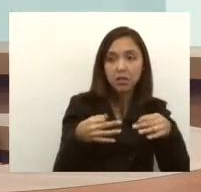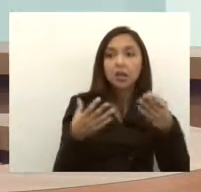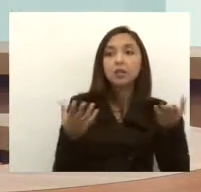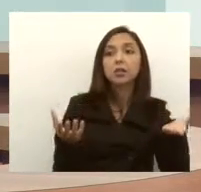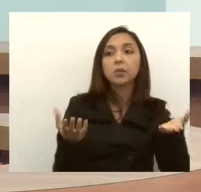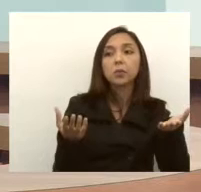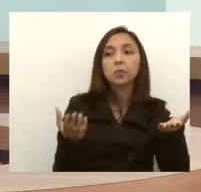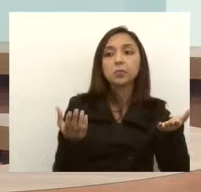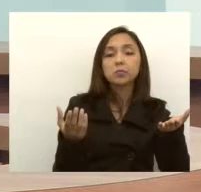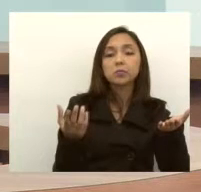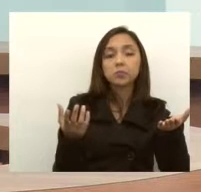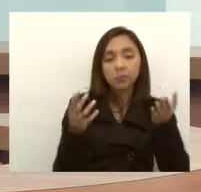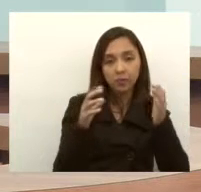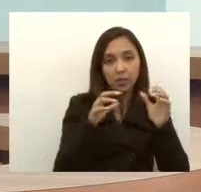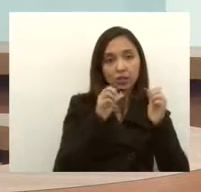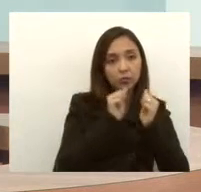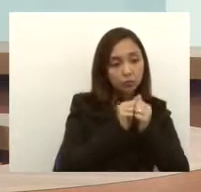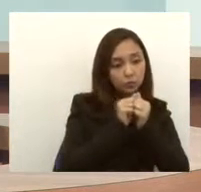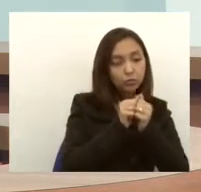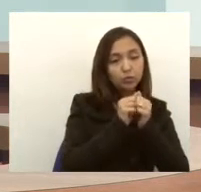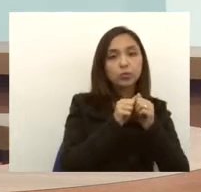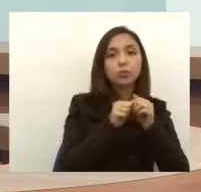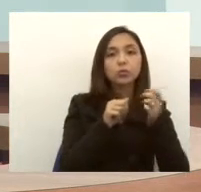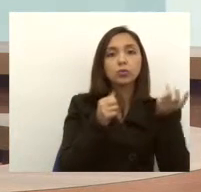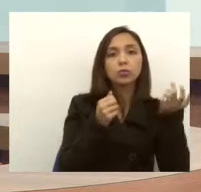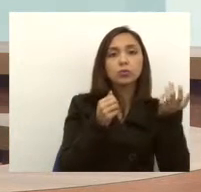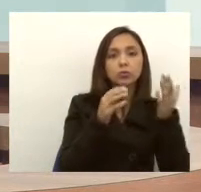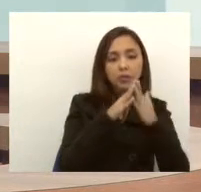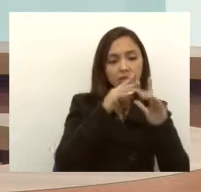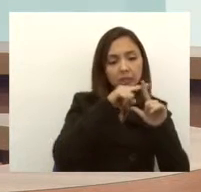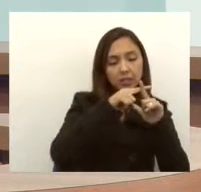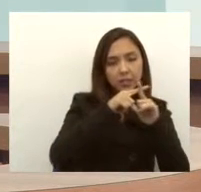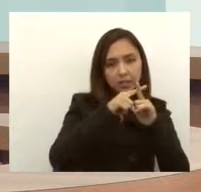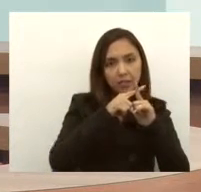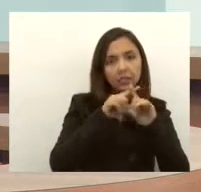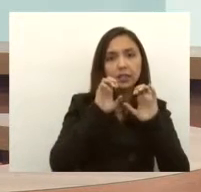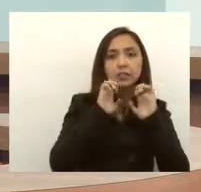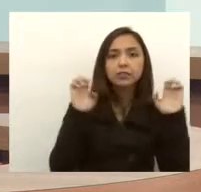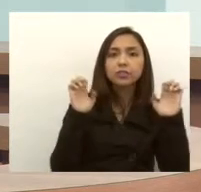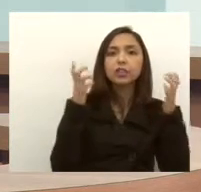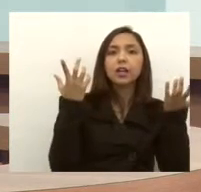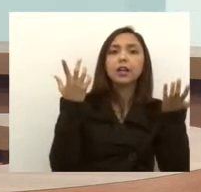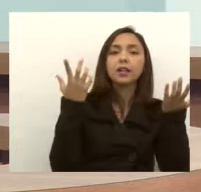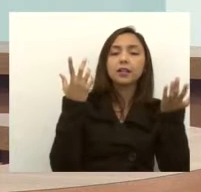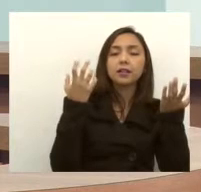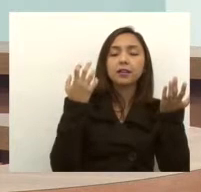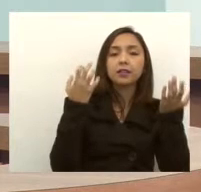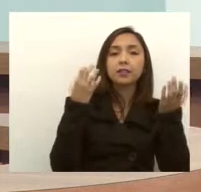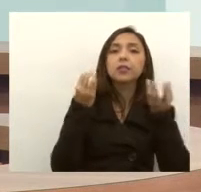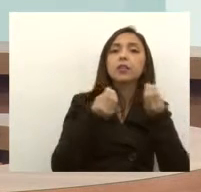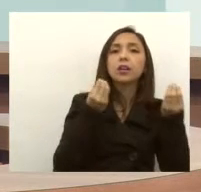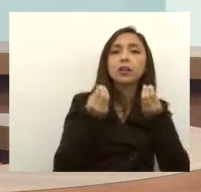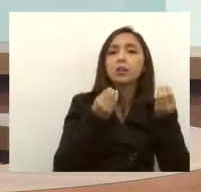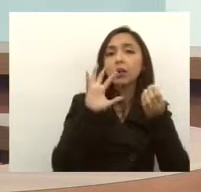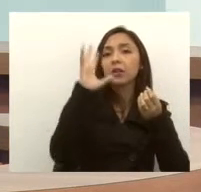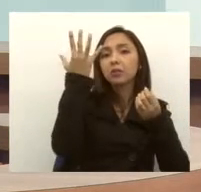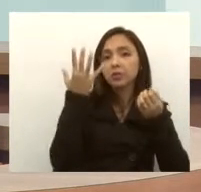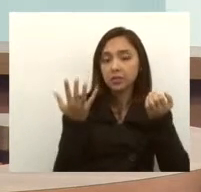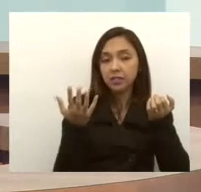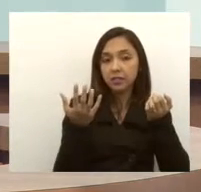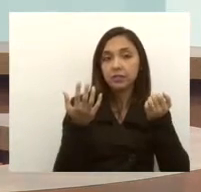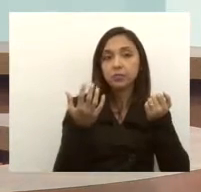com a comunidade, um trabalho com as pastorais, vereador Gilvan, as igrejas evangélicas, as igrejas católicas, né? Que acontece, vereador